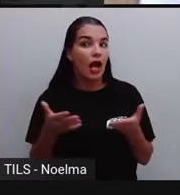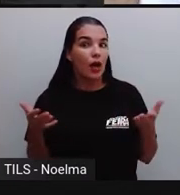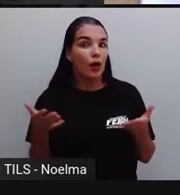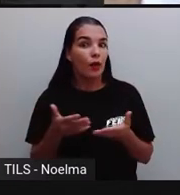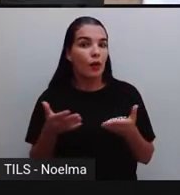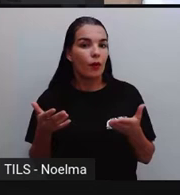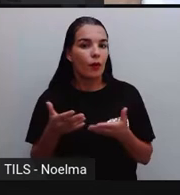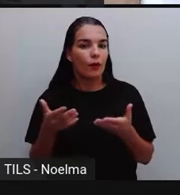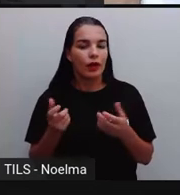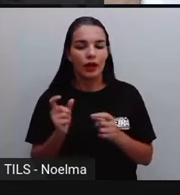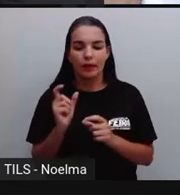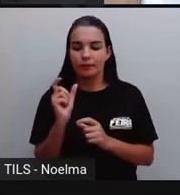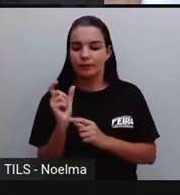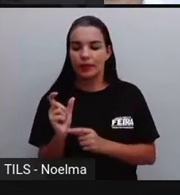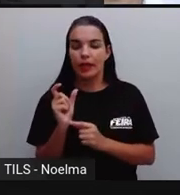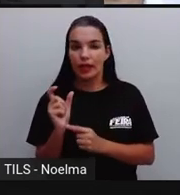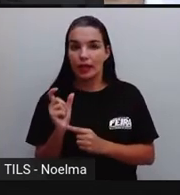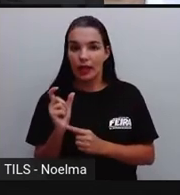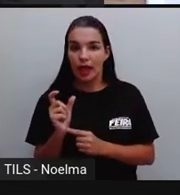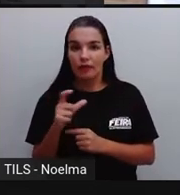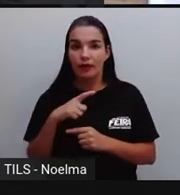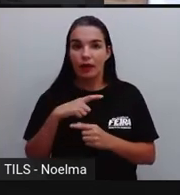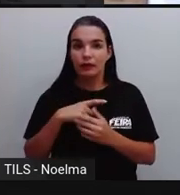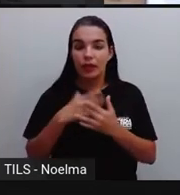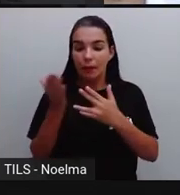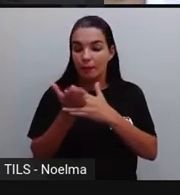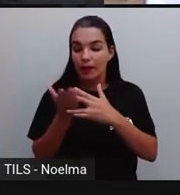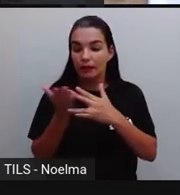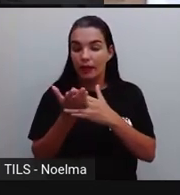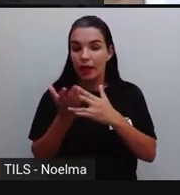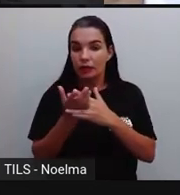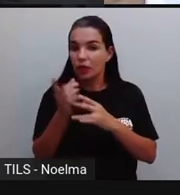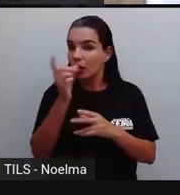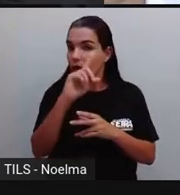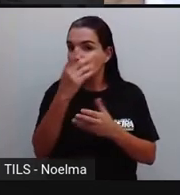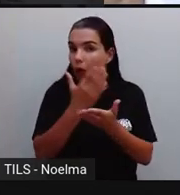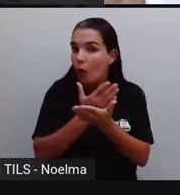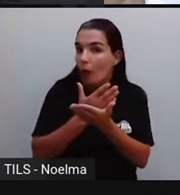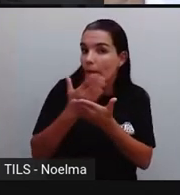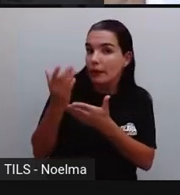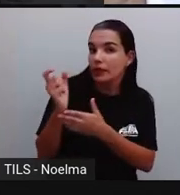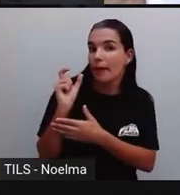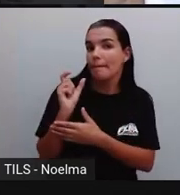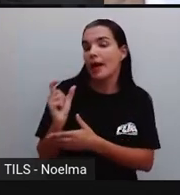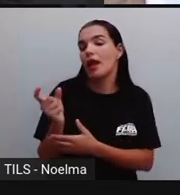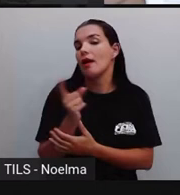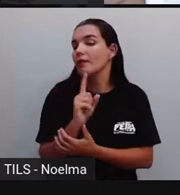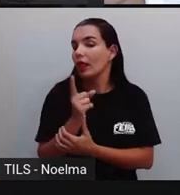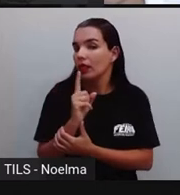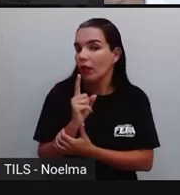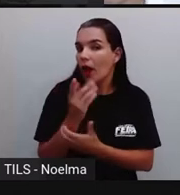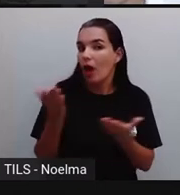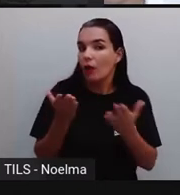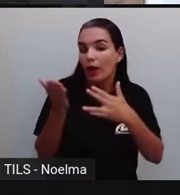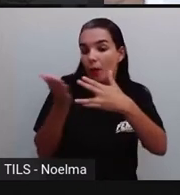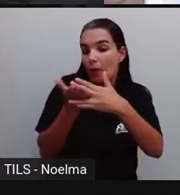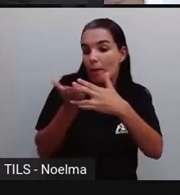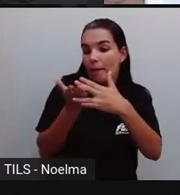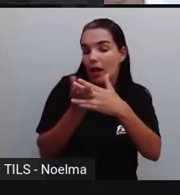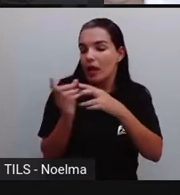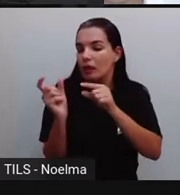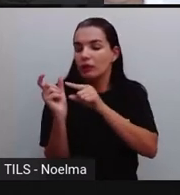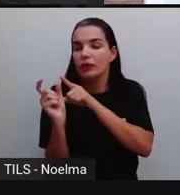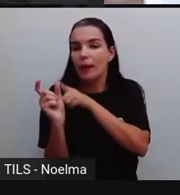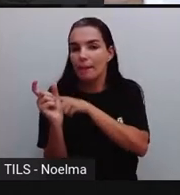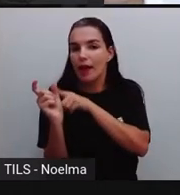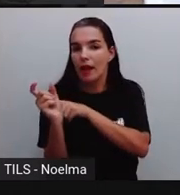as lacunas, né? A letra C não vai aparecer no início da palavra, da palavra, tá? Ela já está